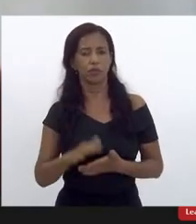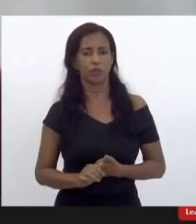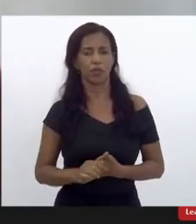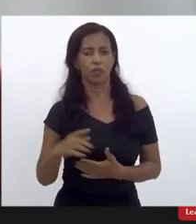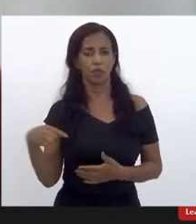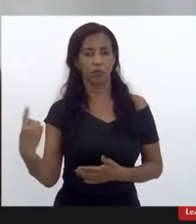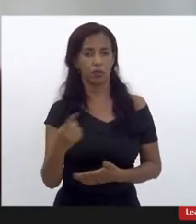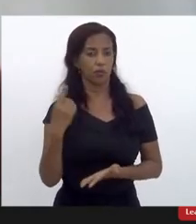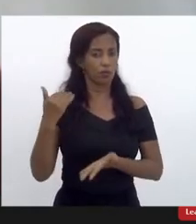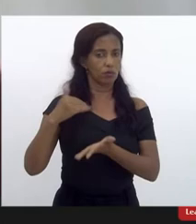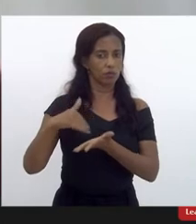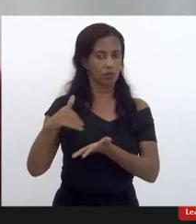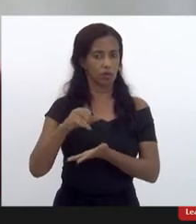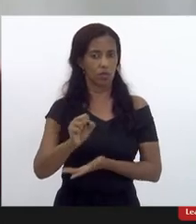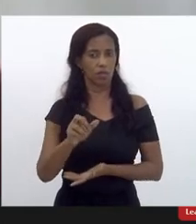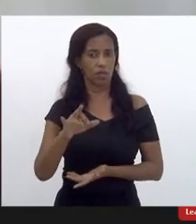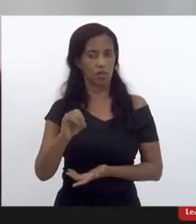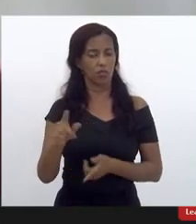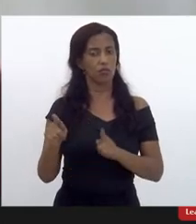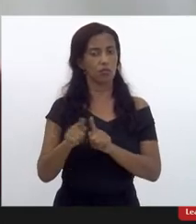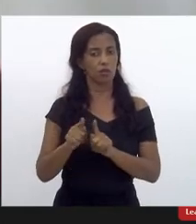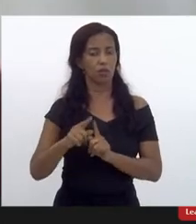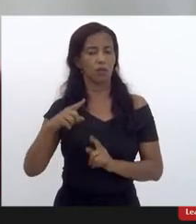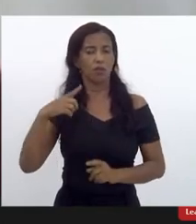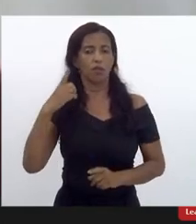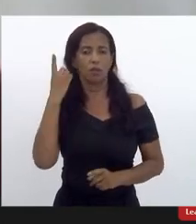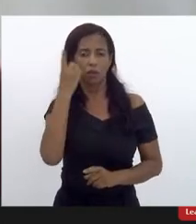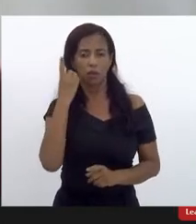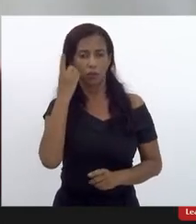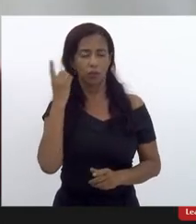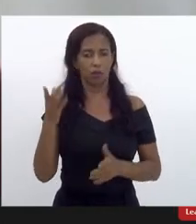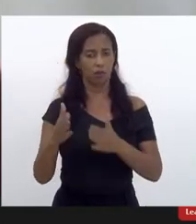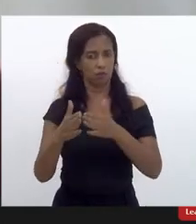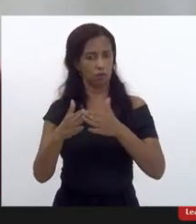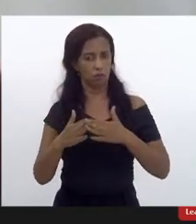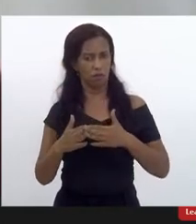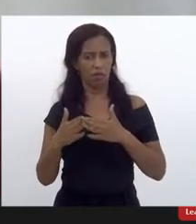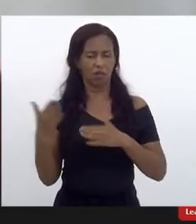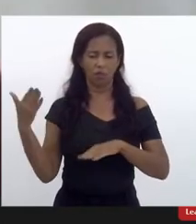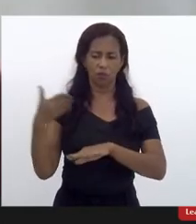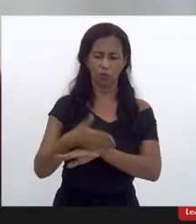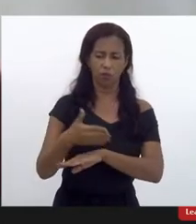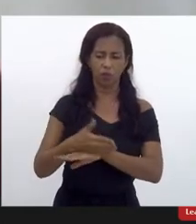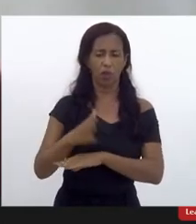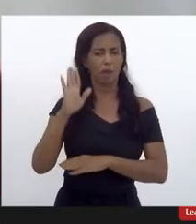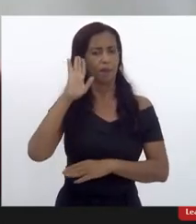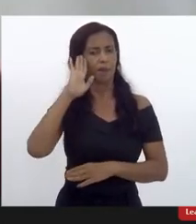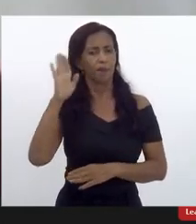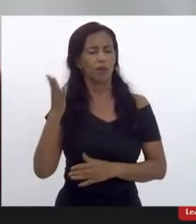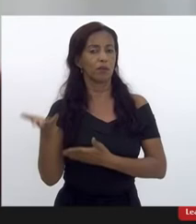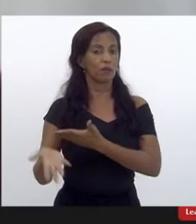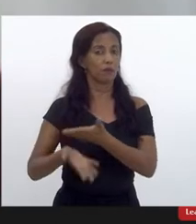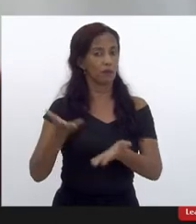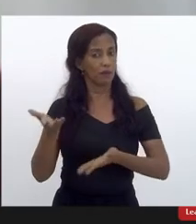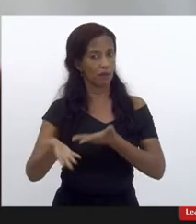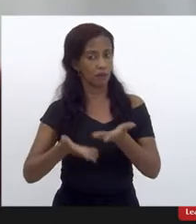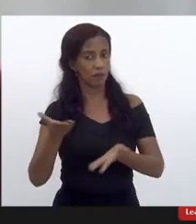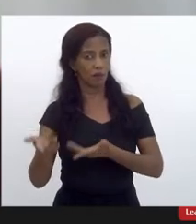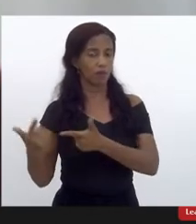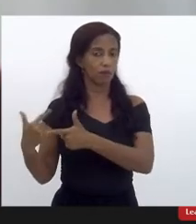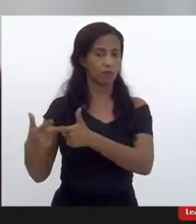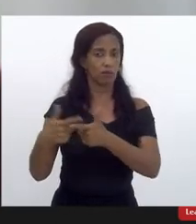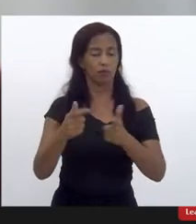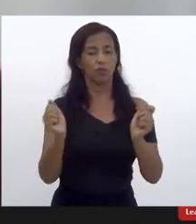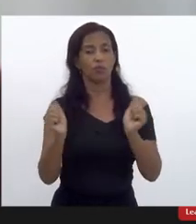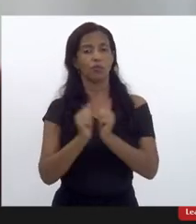nosso secretário, doutor Serginho, que também é deputado licenciado, tem colocado diariamente que isso é uma prioridade, tem tratado dessa situação junto